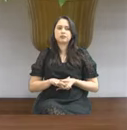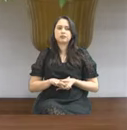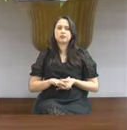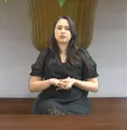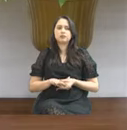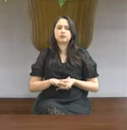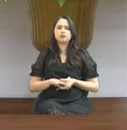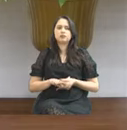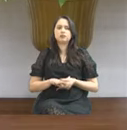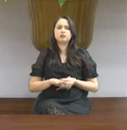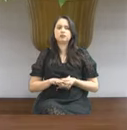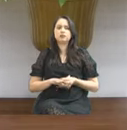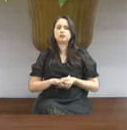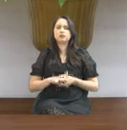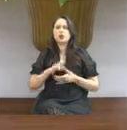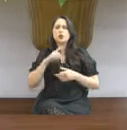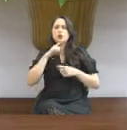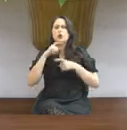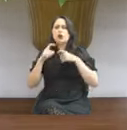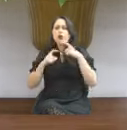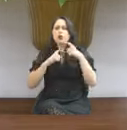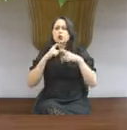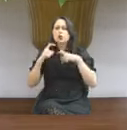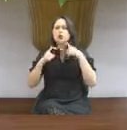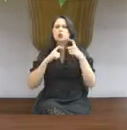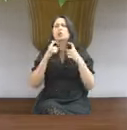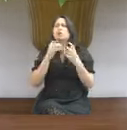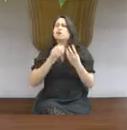Joga as tuas incertezas.